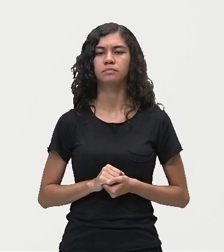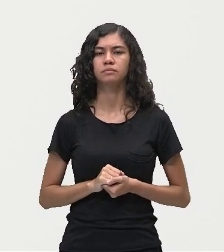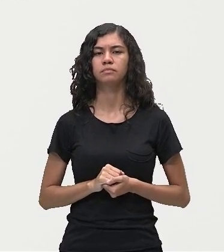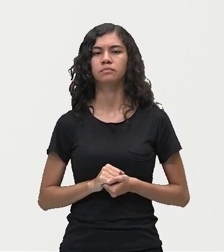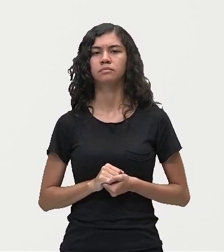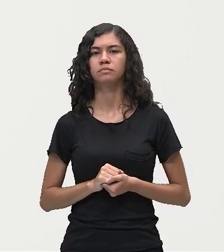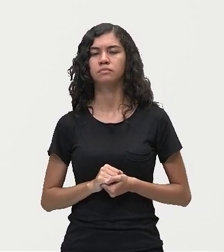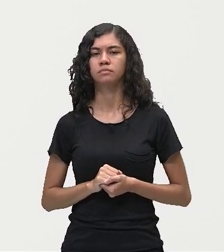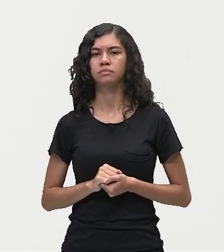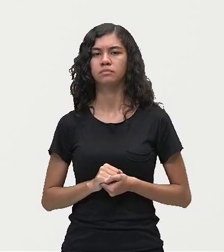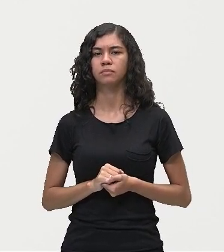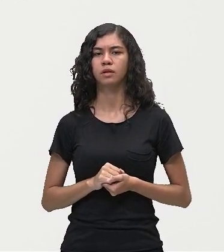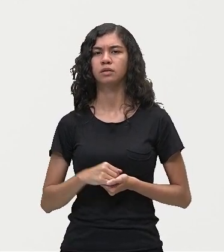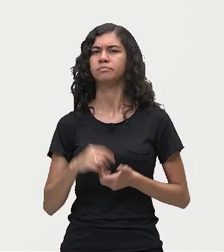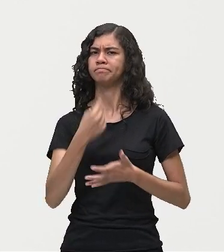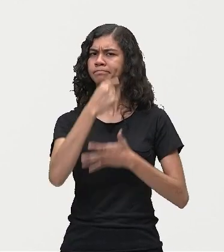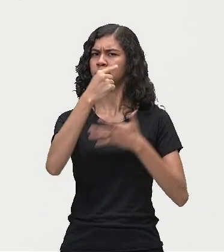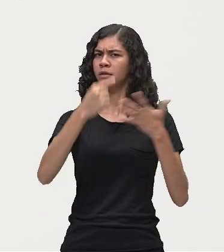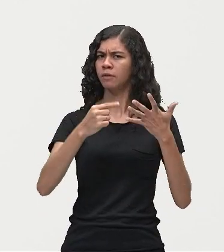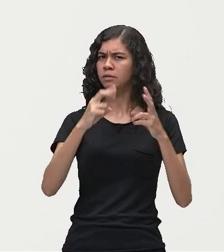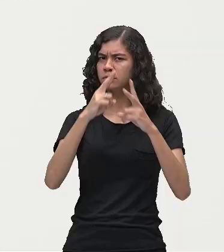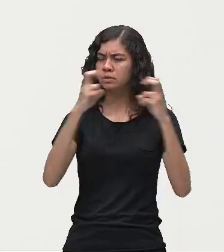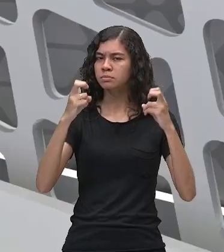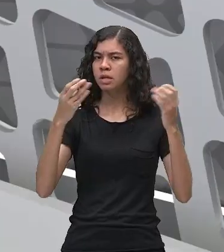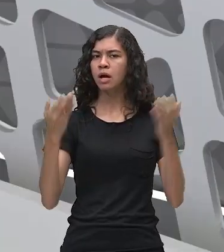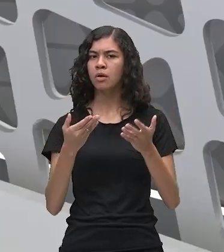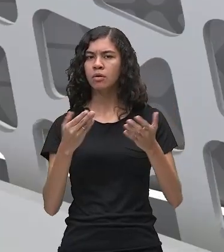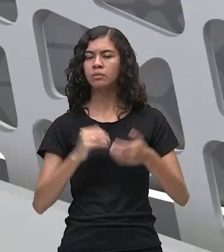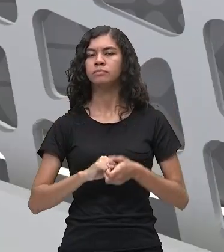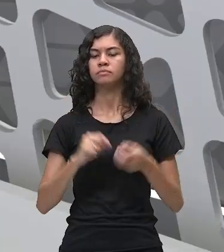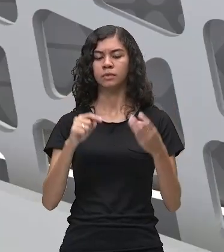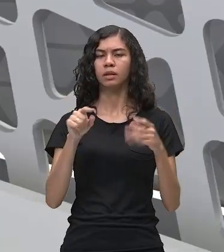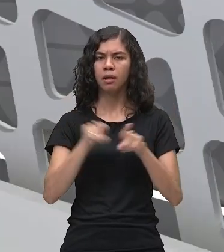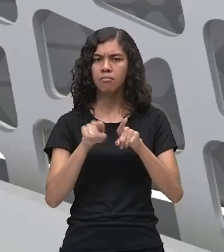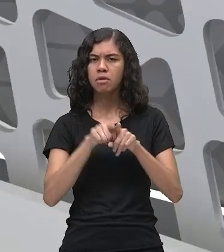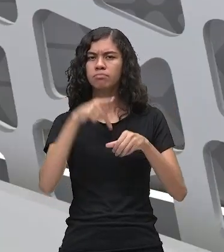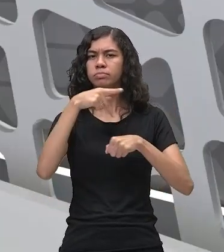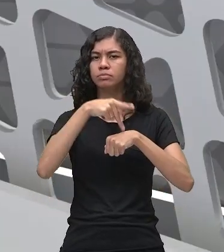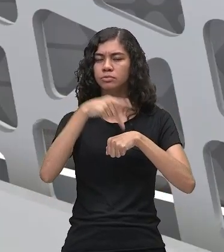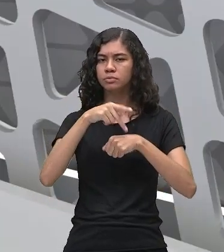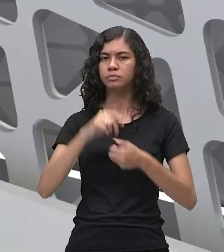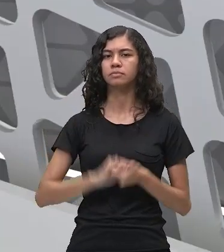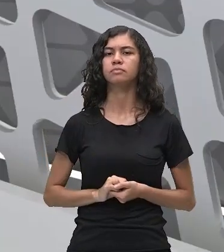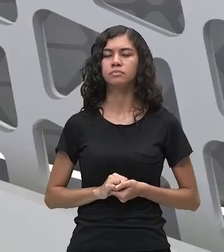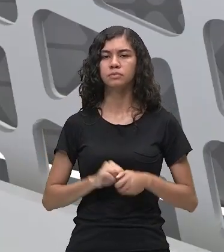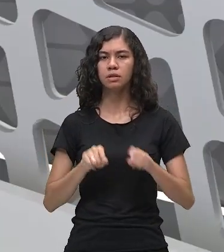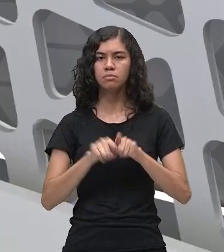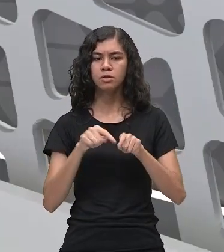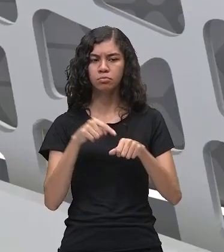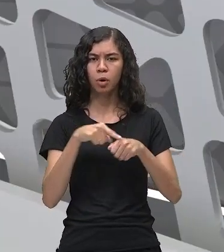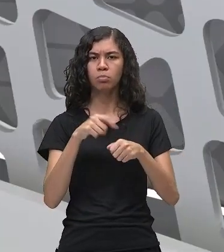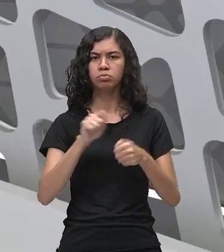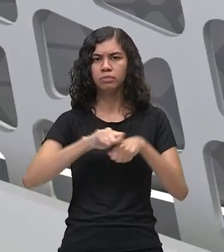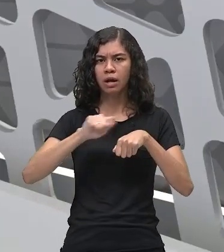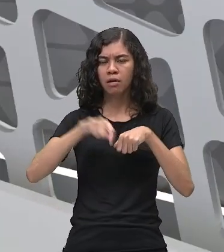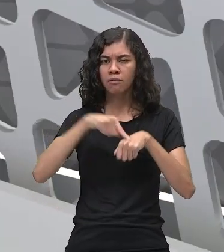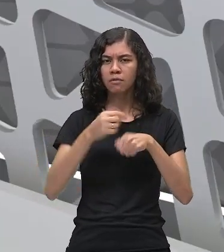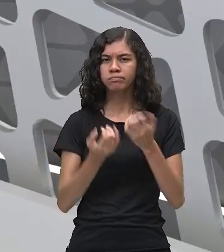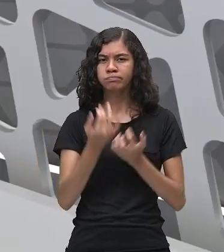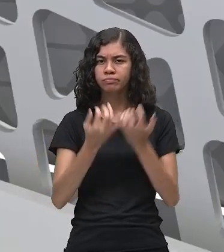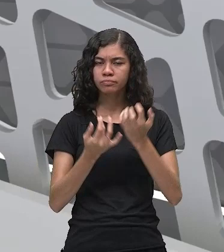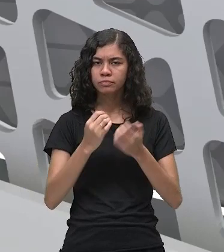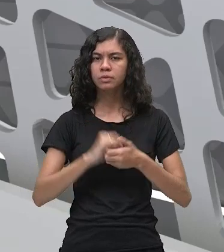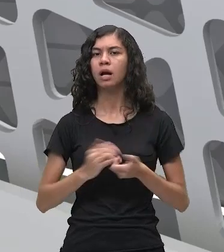combustíveis fósseis, né? Tá falando de combustíveis fósseis. Falamos de petróleo, falamos de carvão mineral. Agora a gente vai para